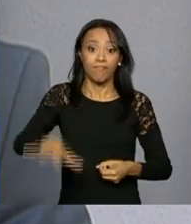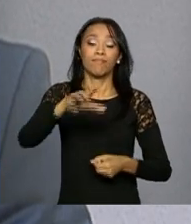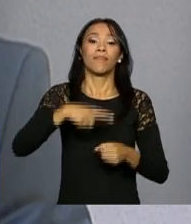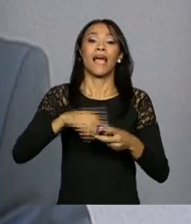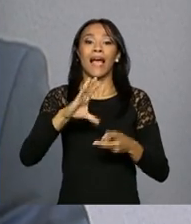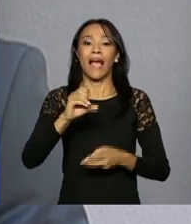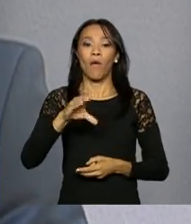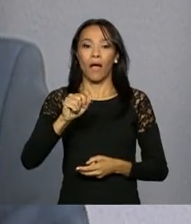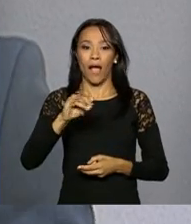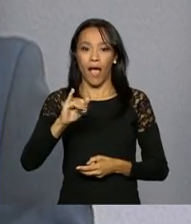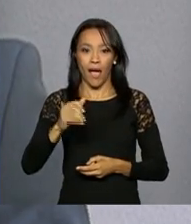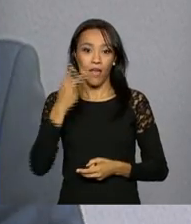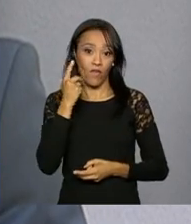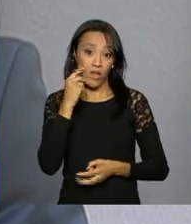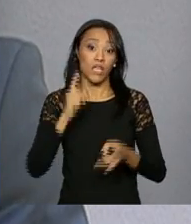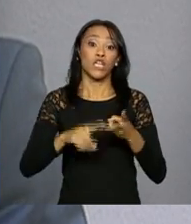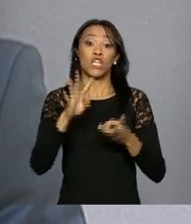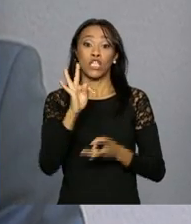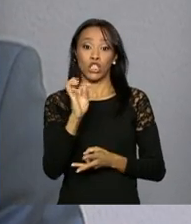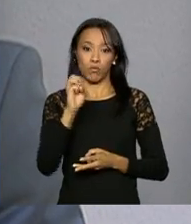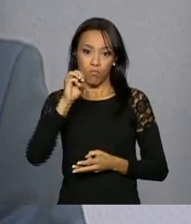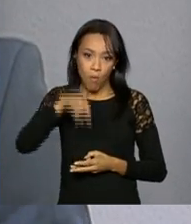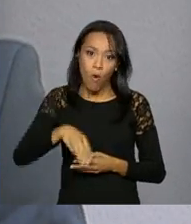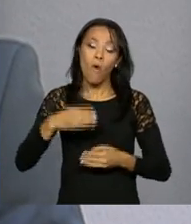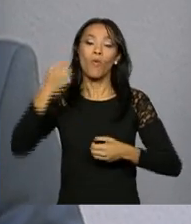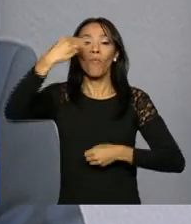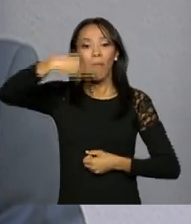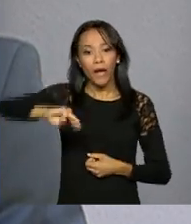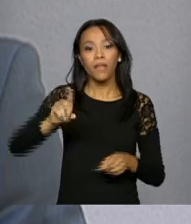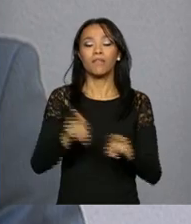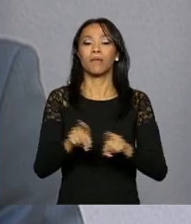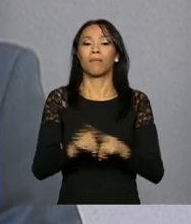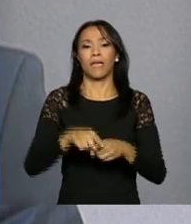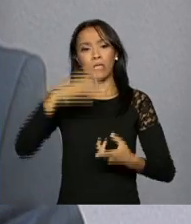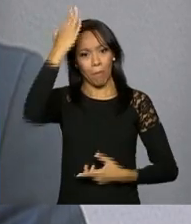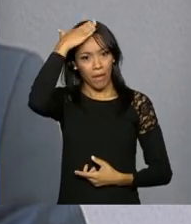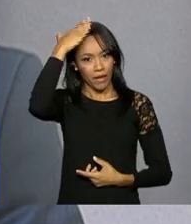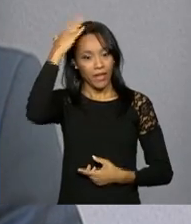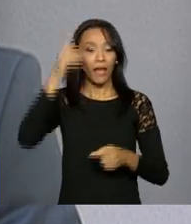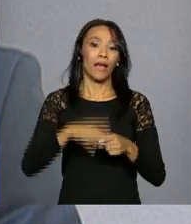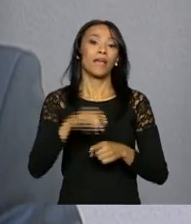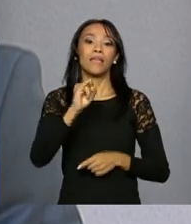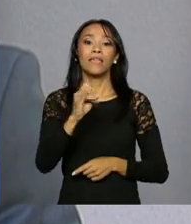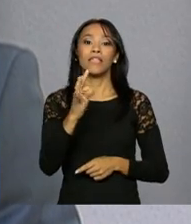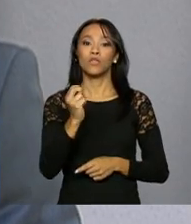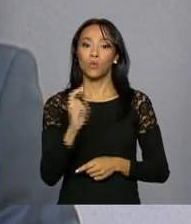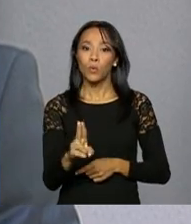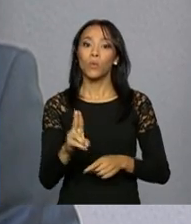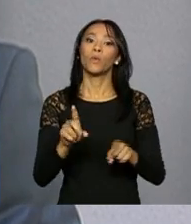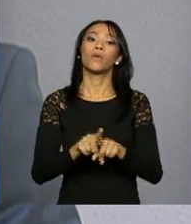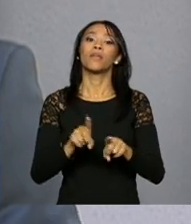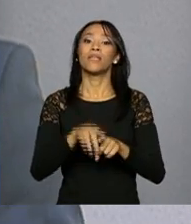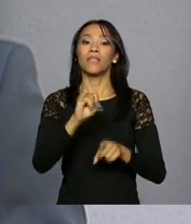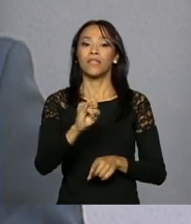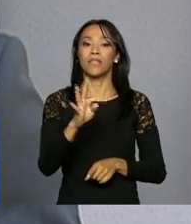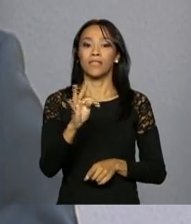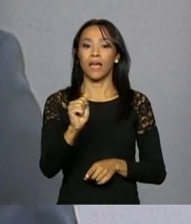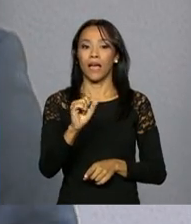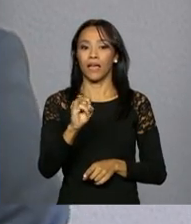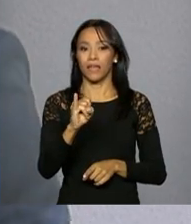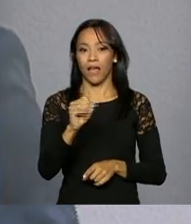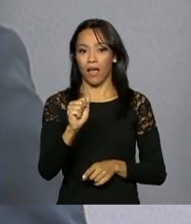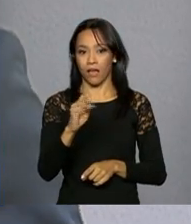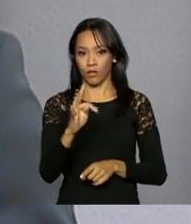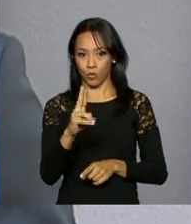no Ceará, Timon, no Maranhão, Campo Mourão, no Paraná, Itu, Jundiaí e Indaiatuba, aqui em São